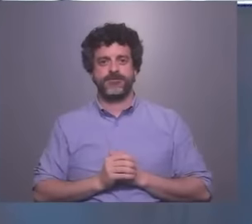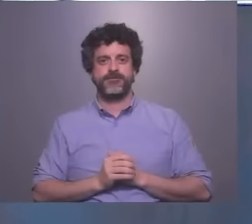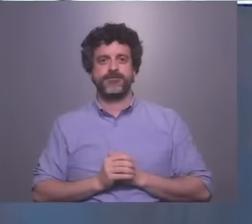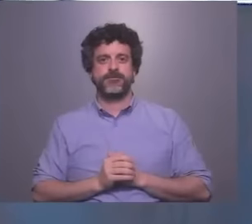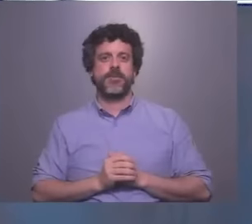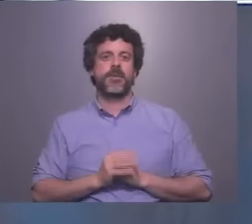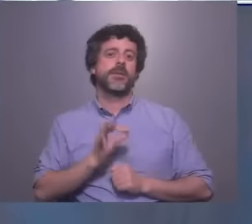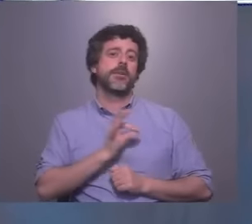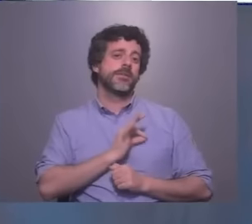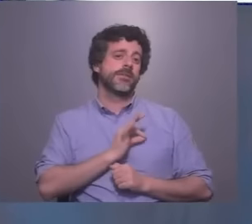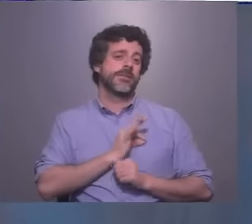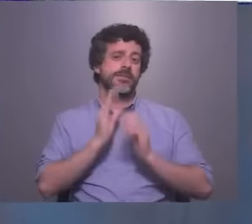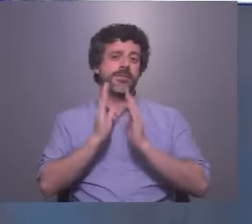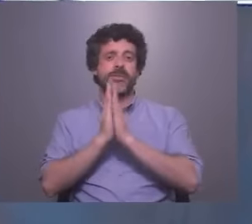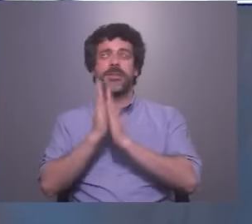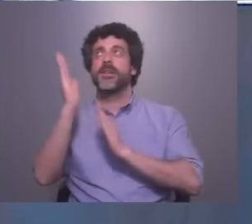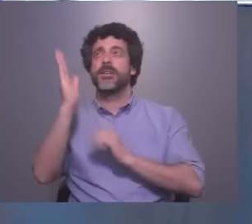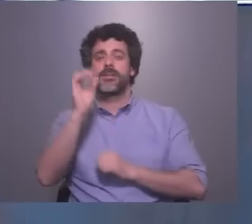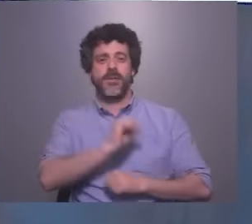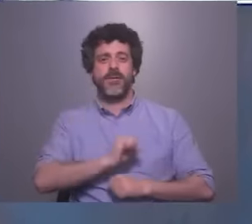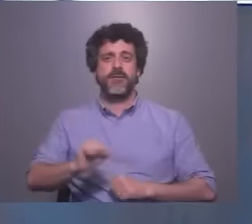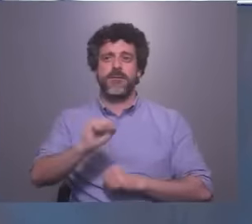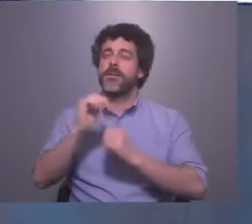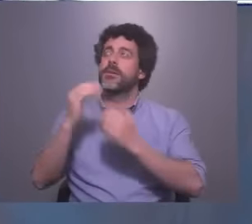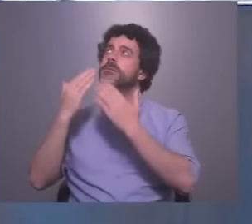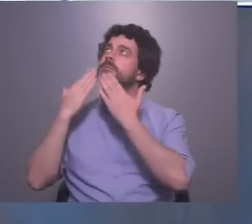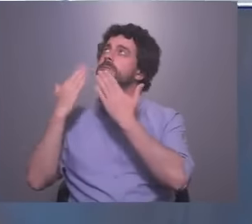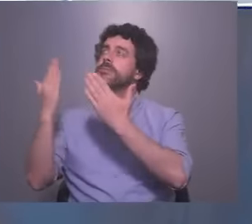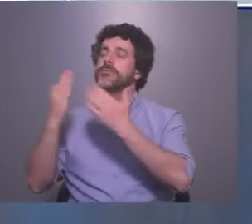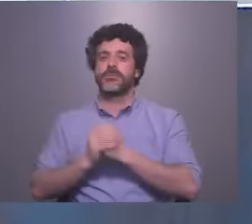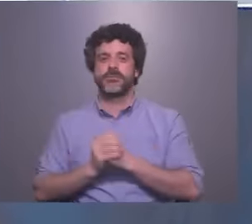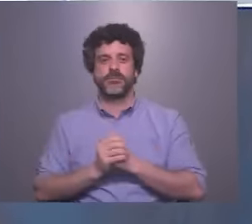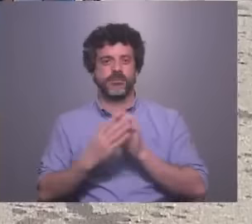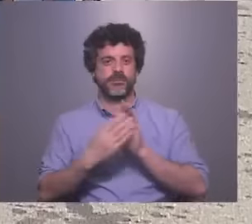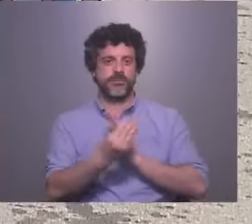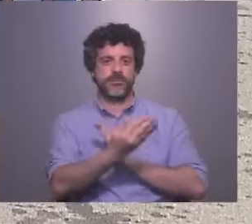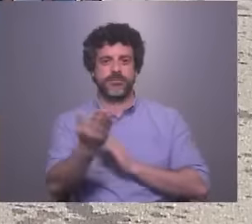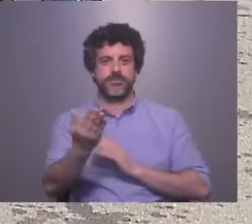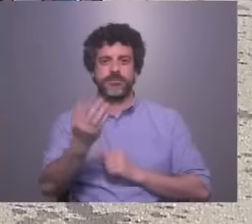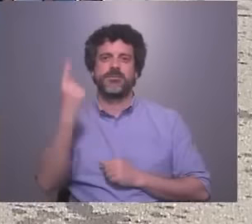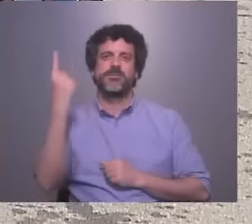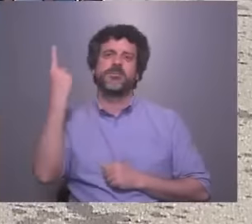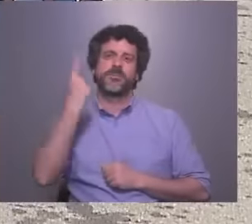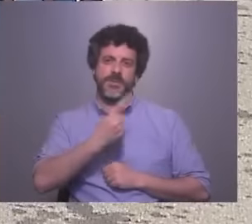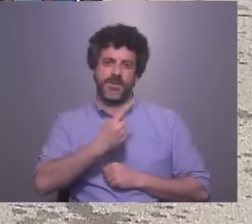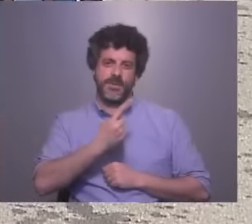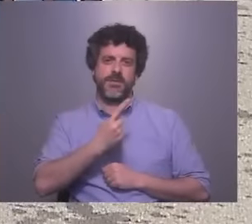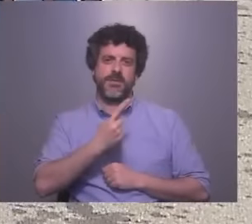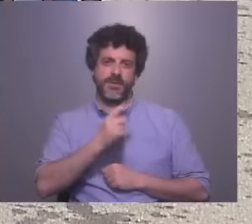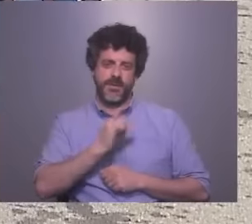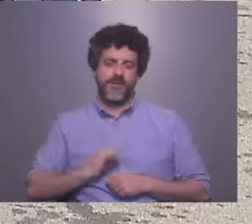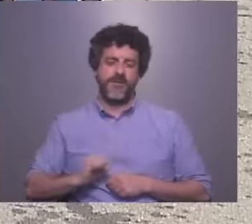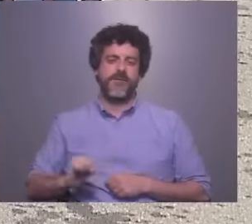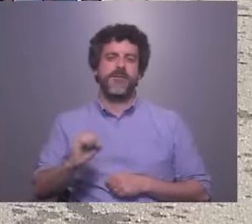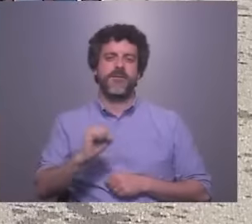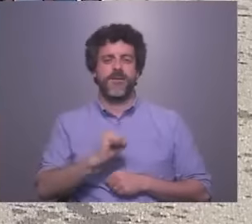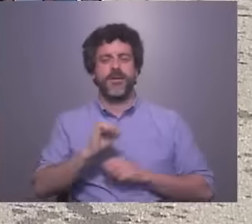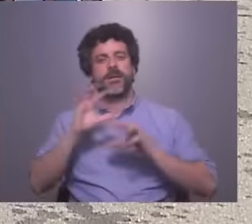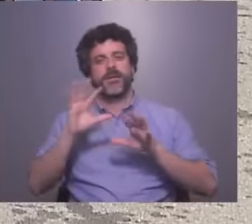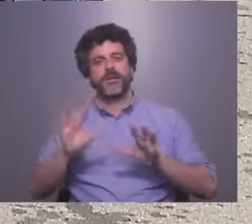nós. Corações ao alto. O nosso coração está em Deus.